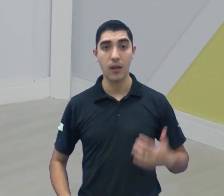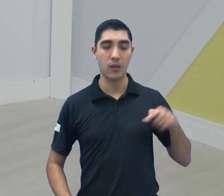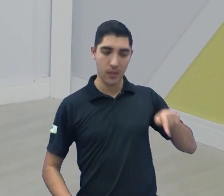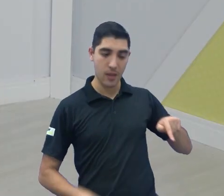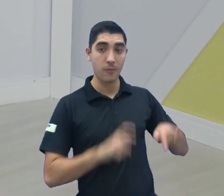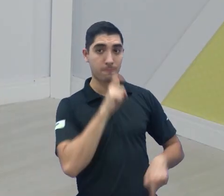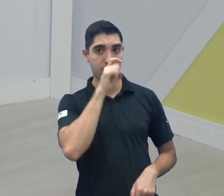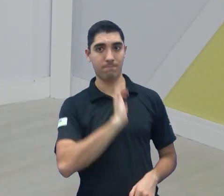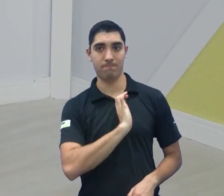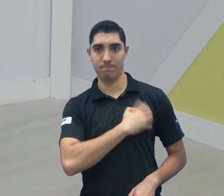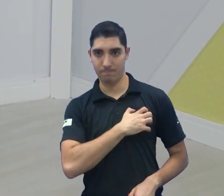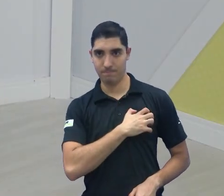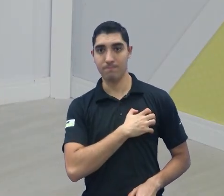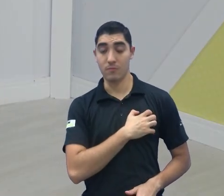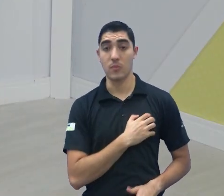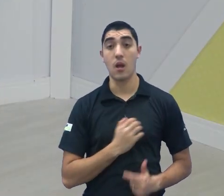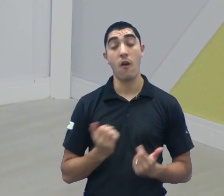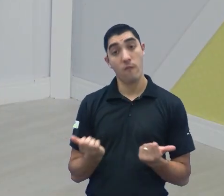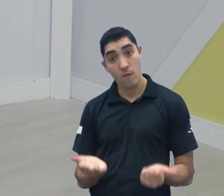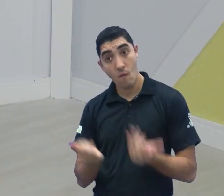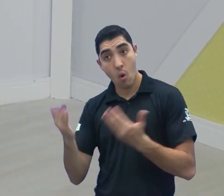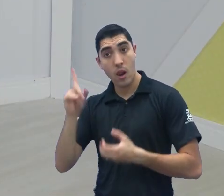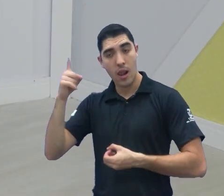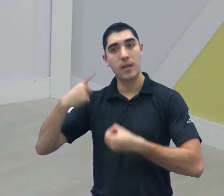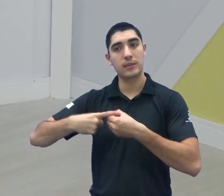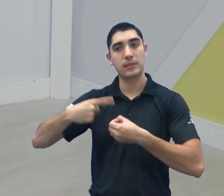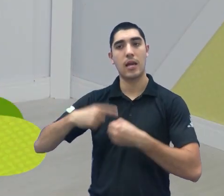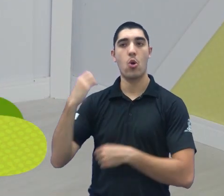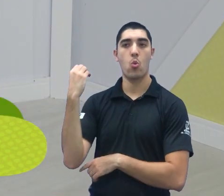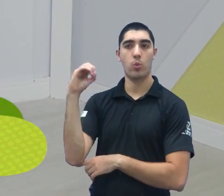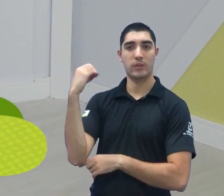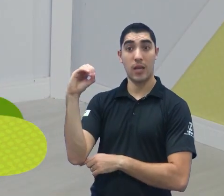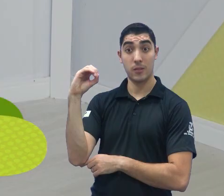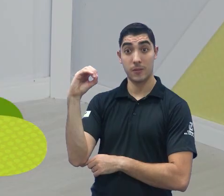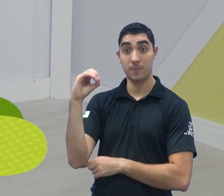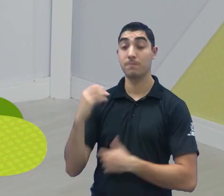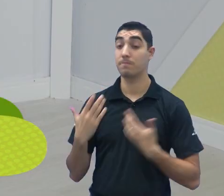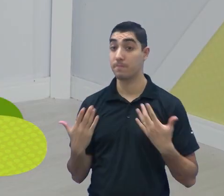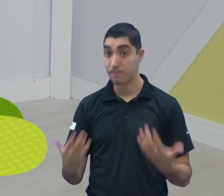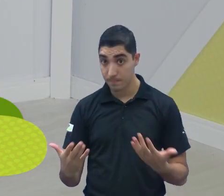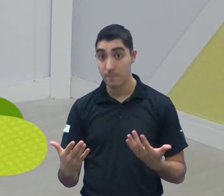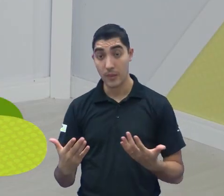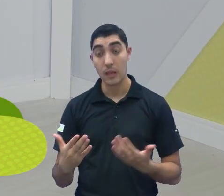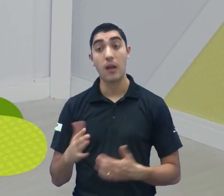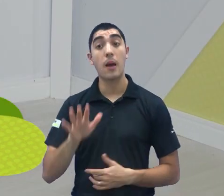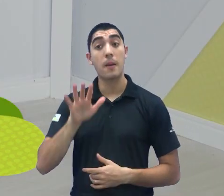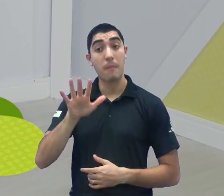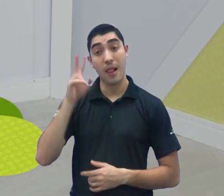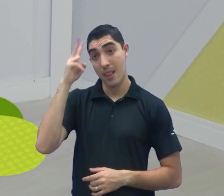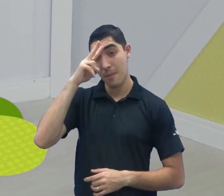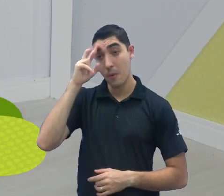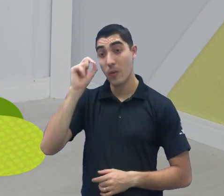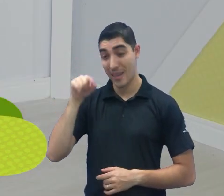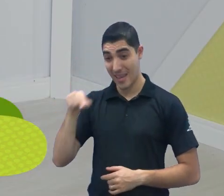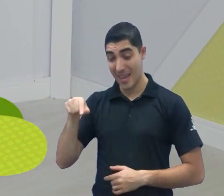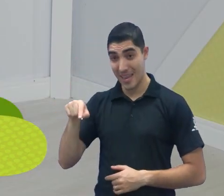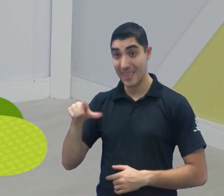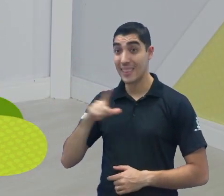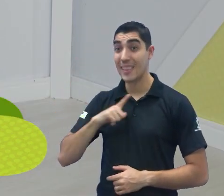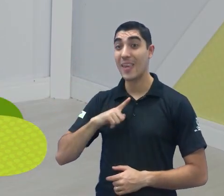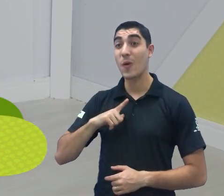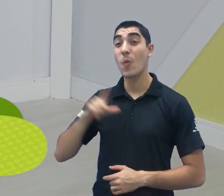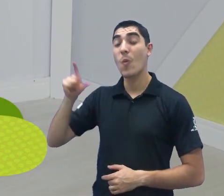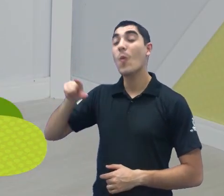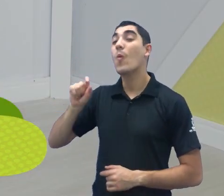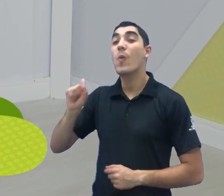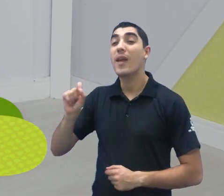lá no José Liberati, em Osasco. E tem um detalhe, tem um tempero a mais nesse jogo, porque o Moacir Júnior é o técnico